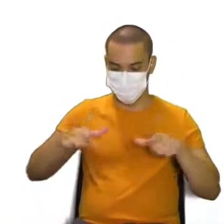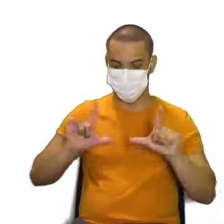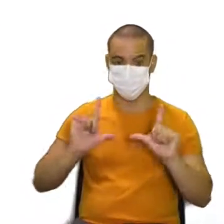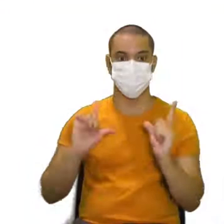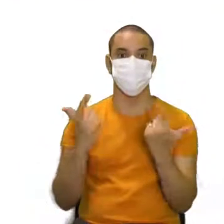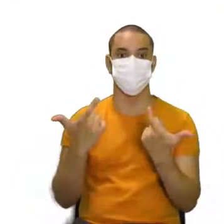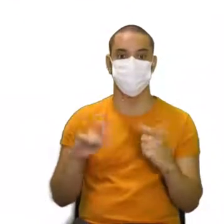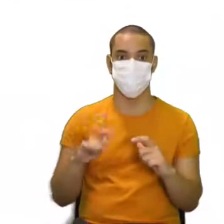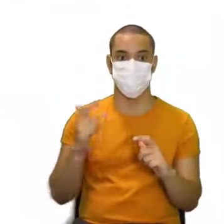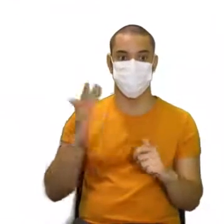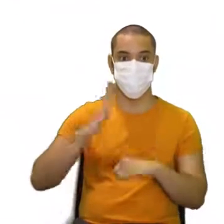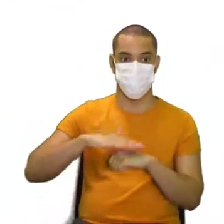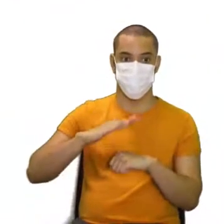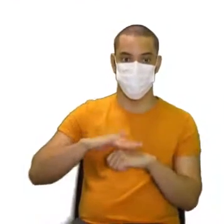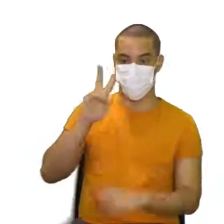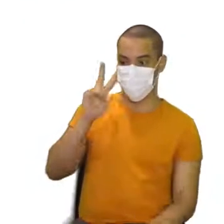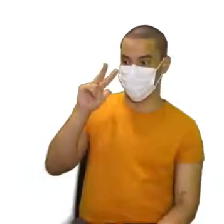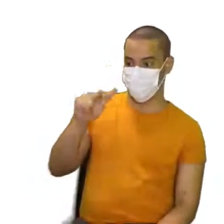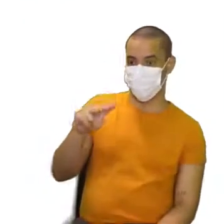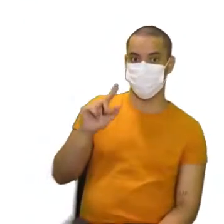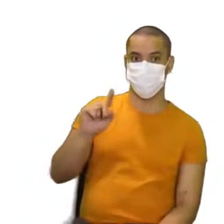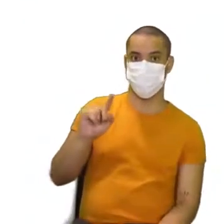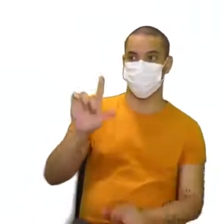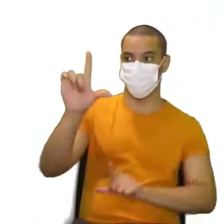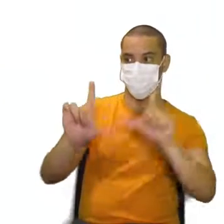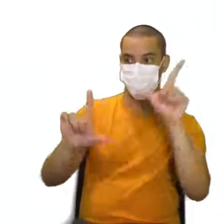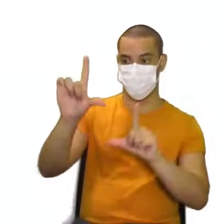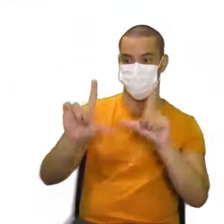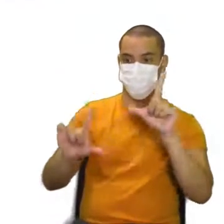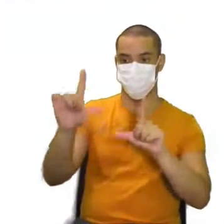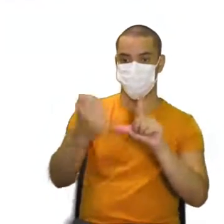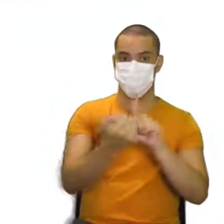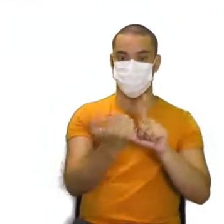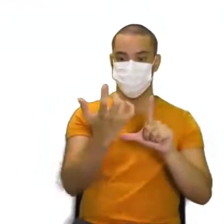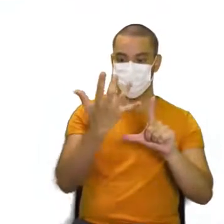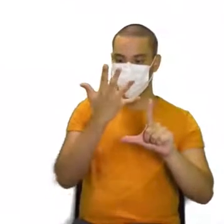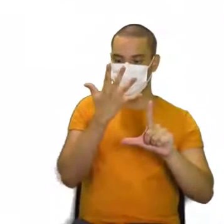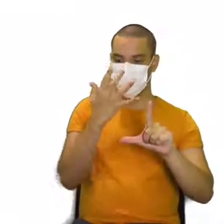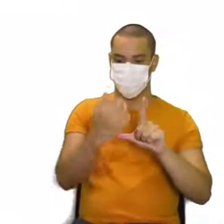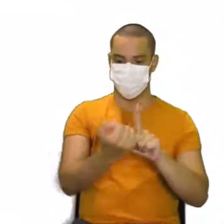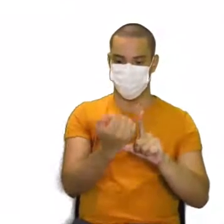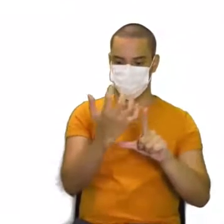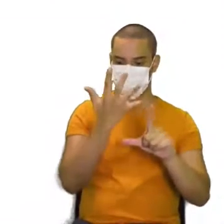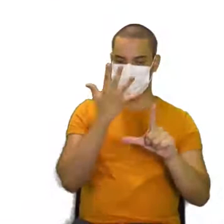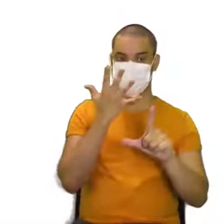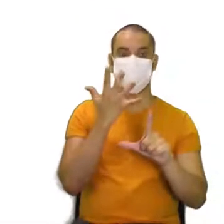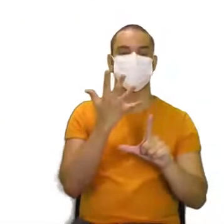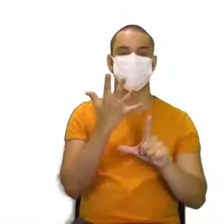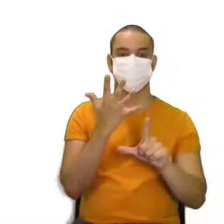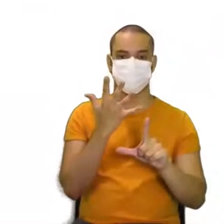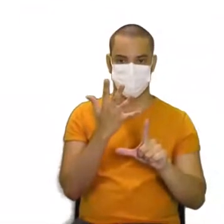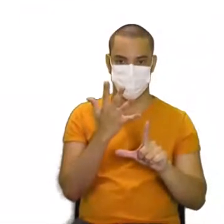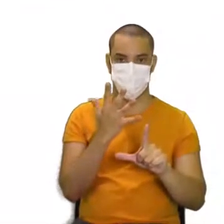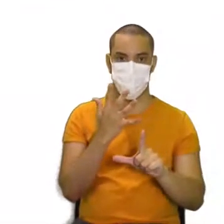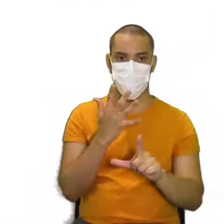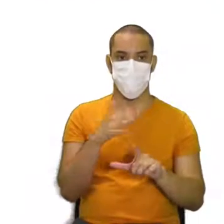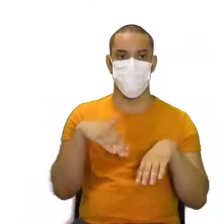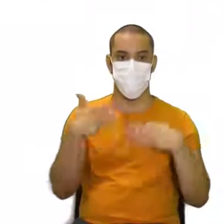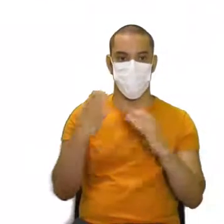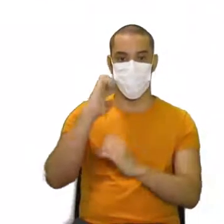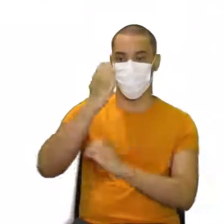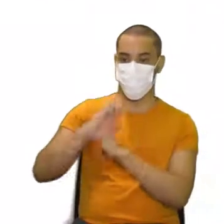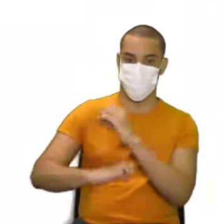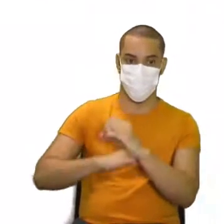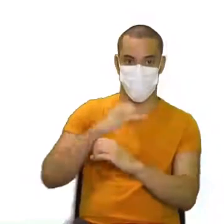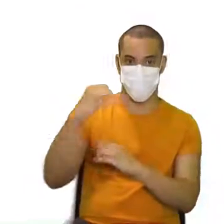do plano para O Observador Então tá saindo da TV para você beleza não é aqui é o não é elétrons